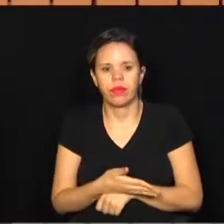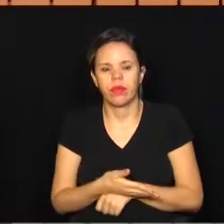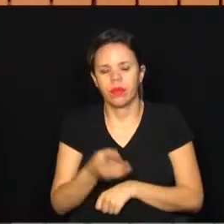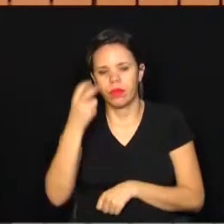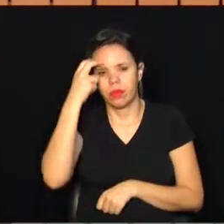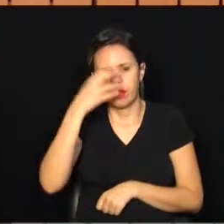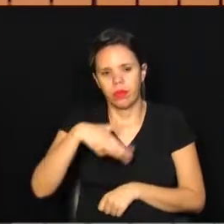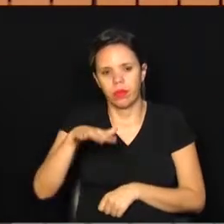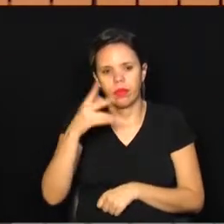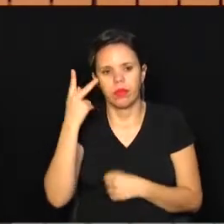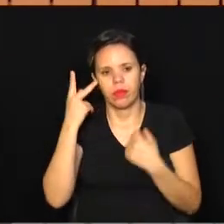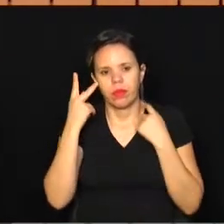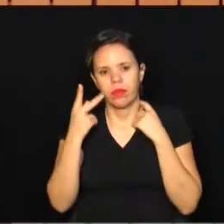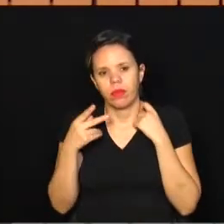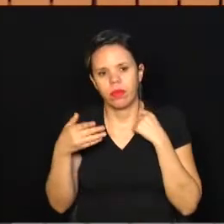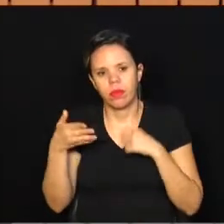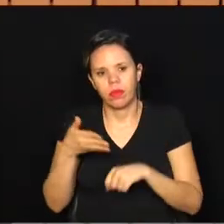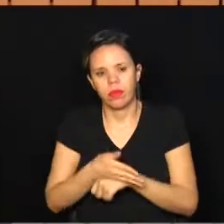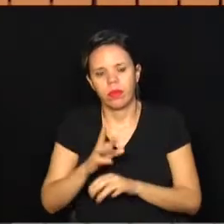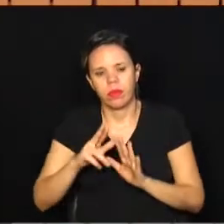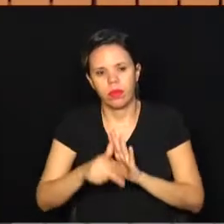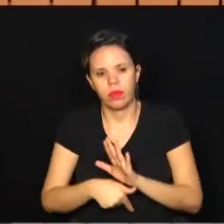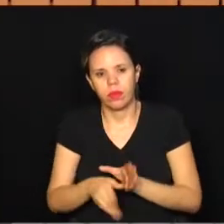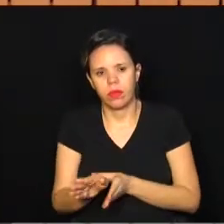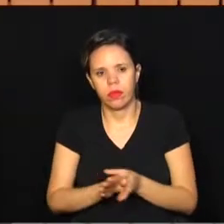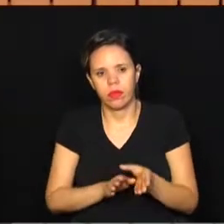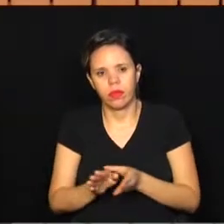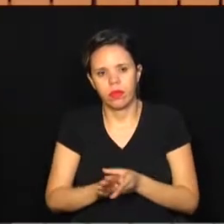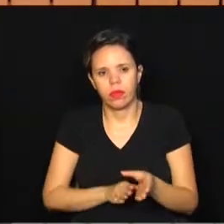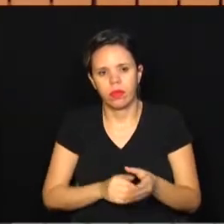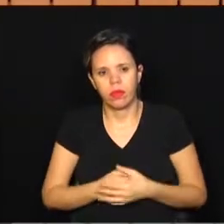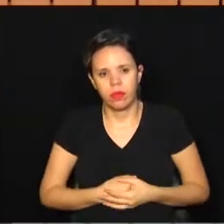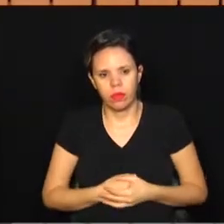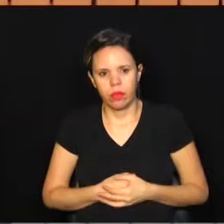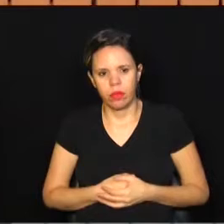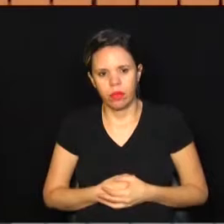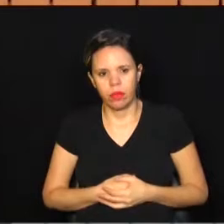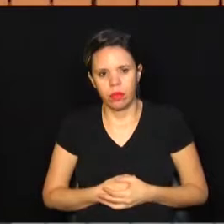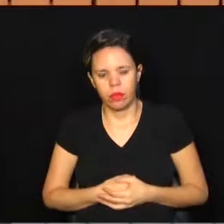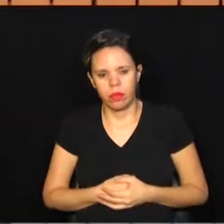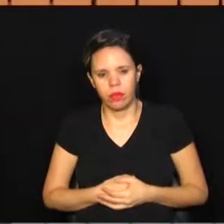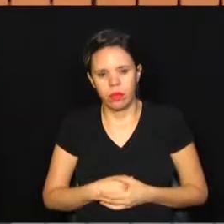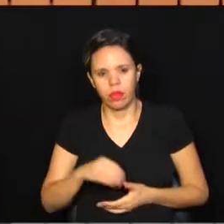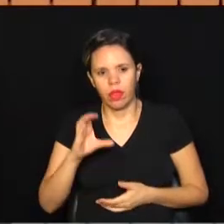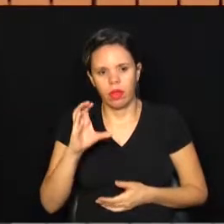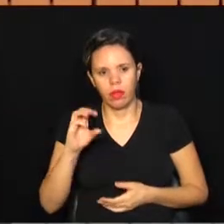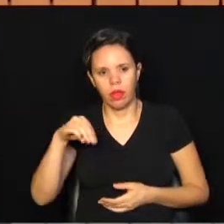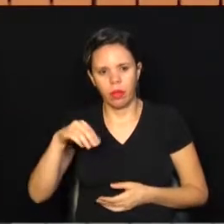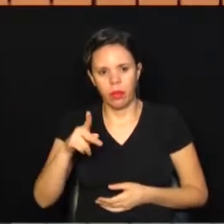Paulista. Participou de vários conselhos, dentre eles o